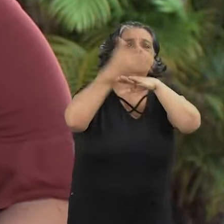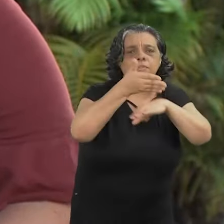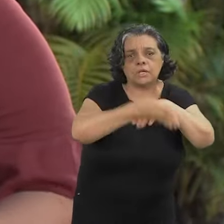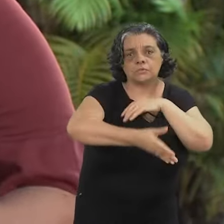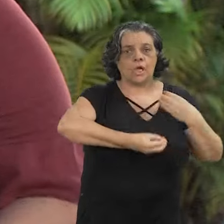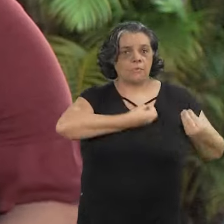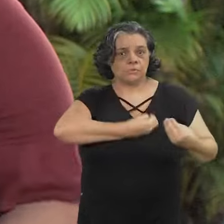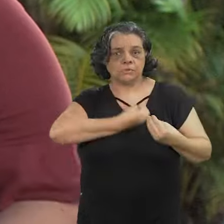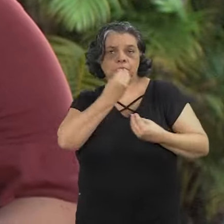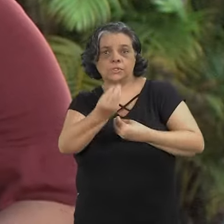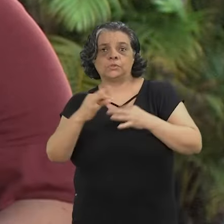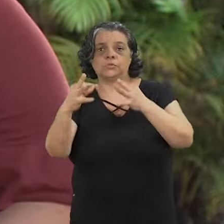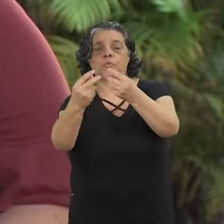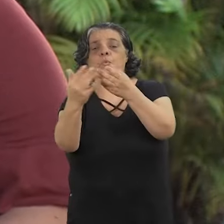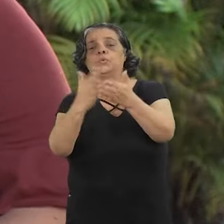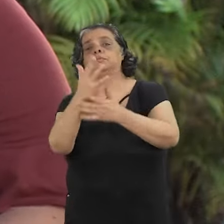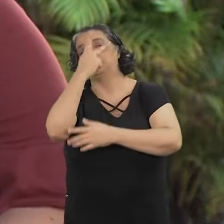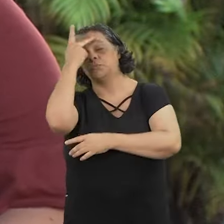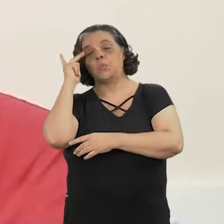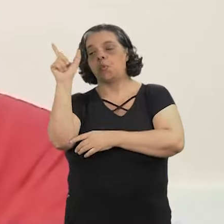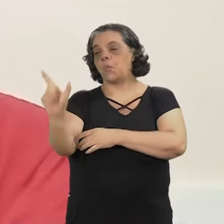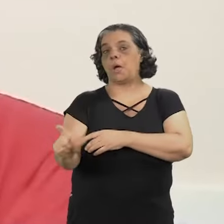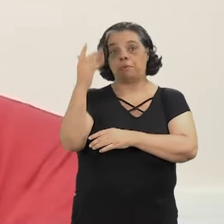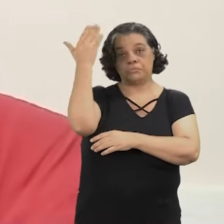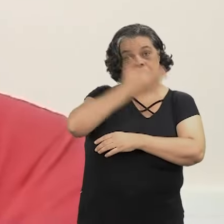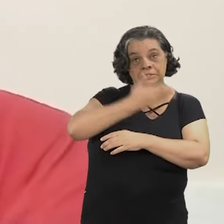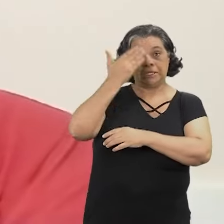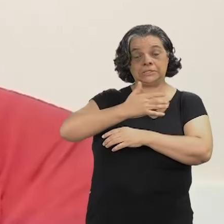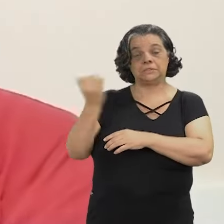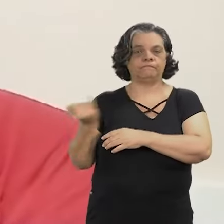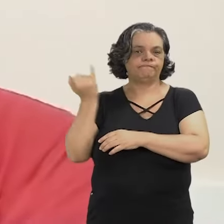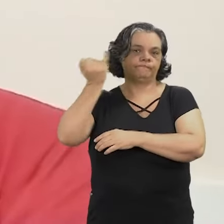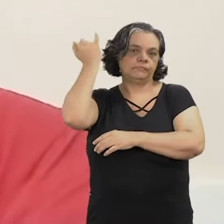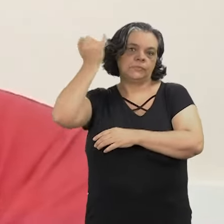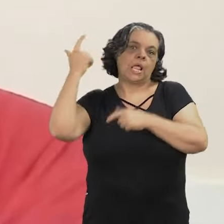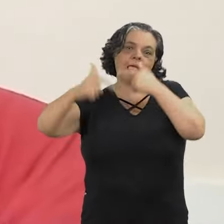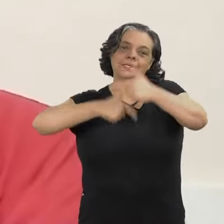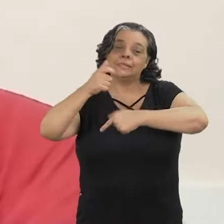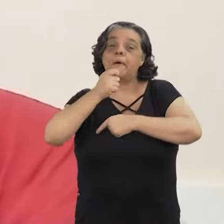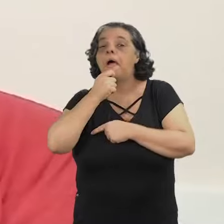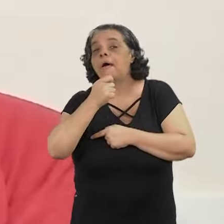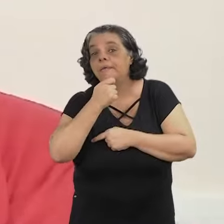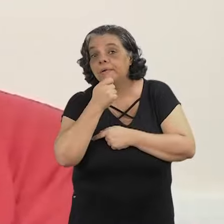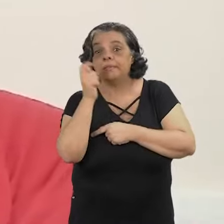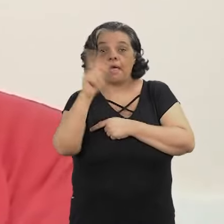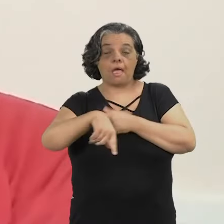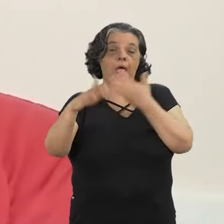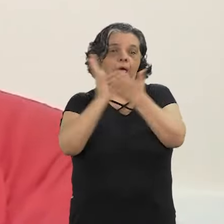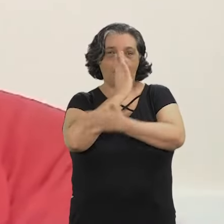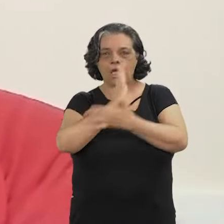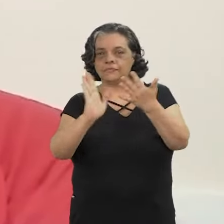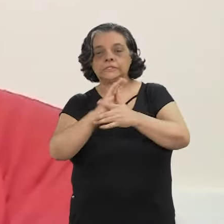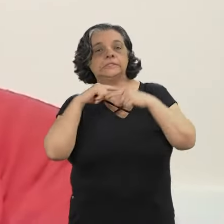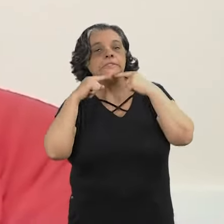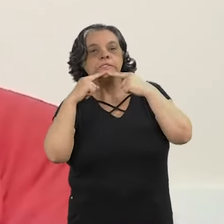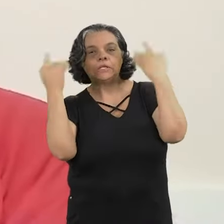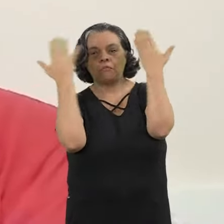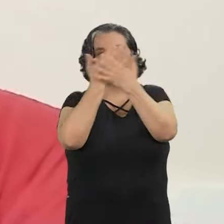acesso e representação de muitas pessoas mesmo diante dessa importância esse trabalho ainda é muitas vezes